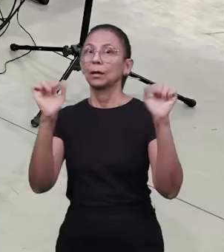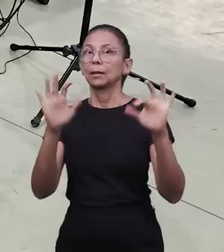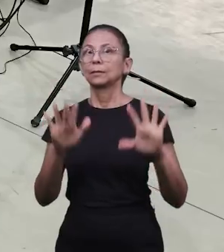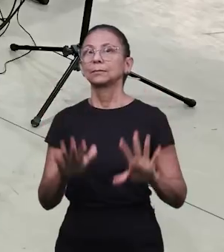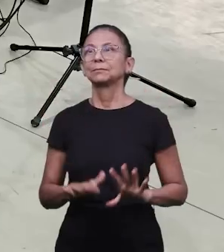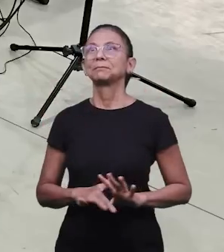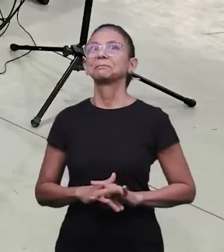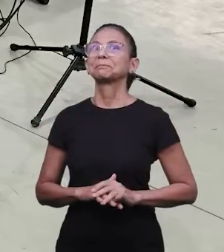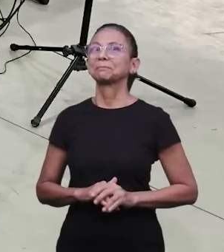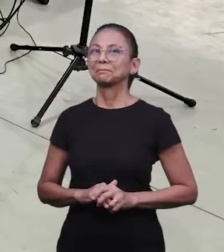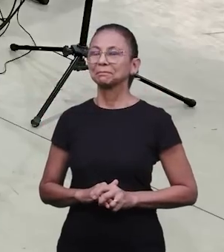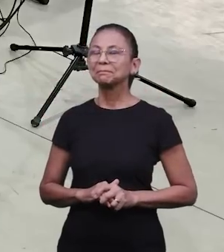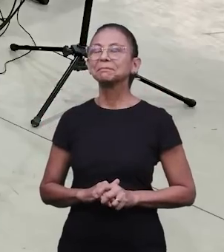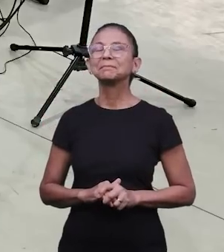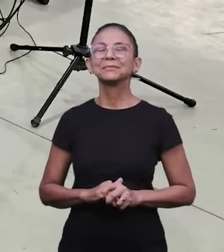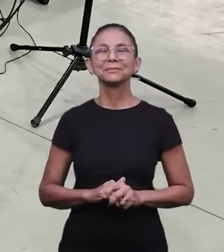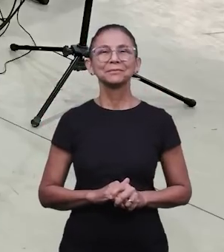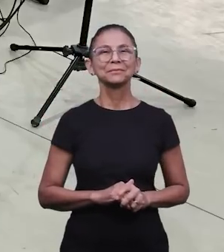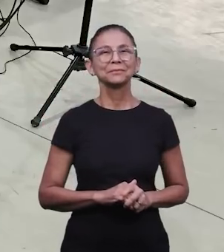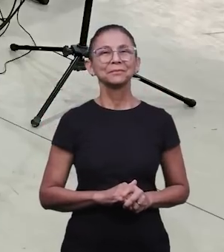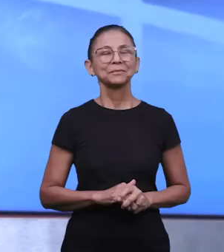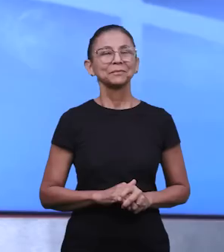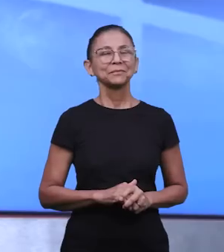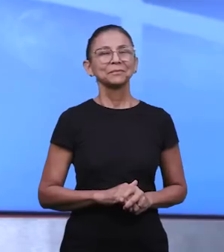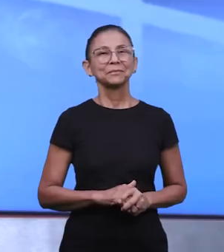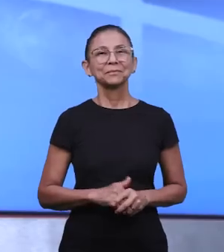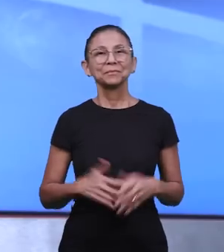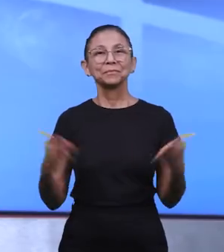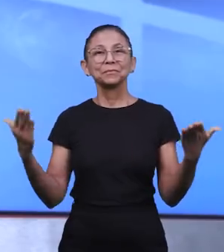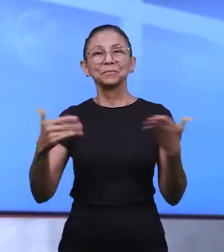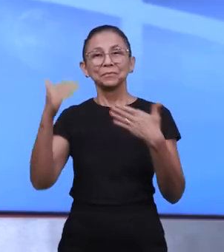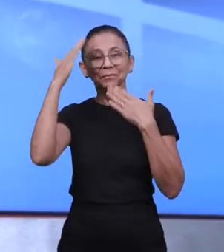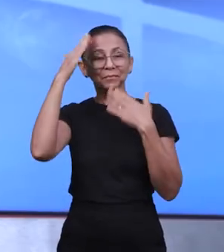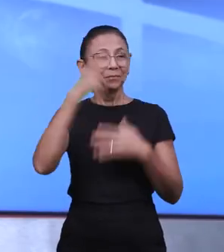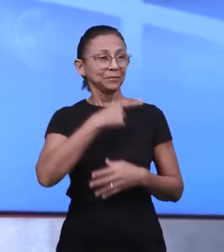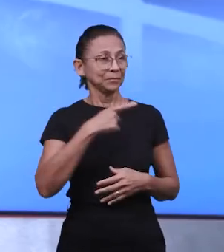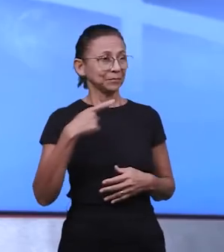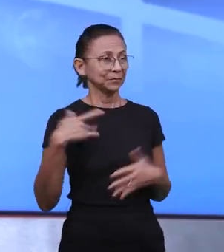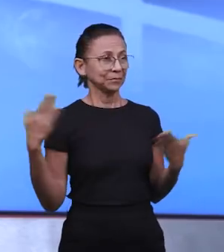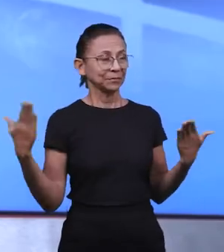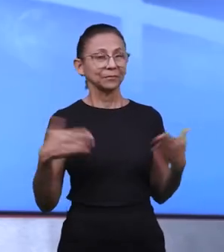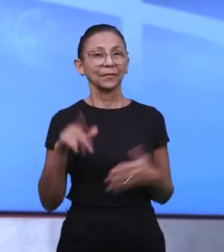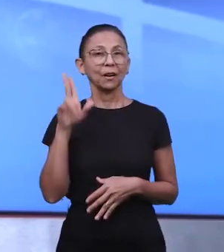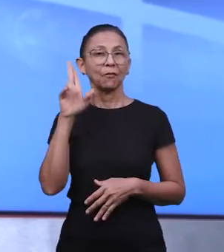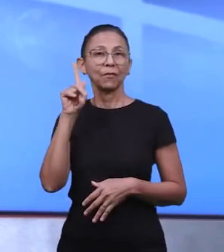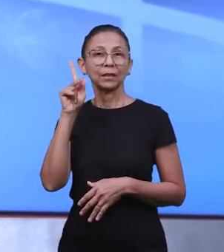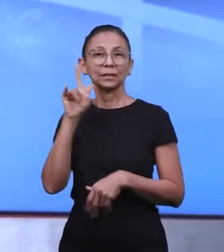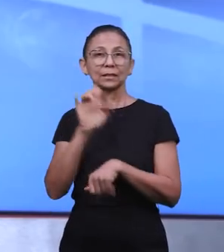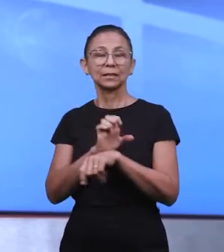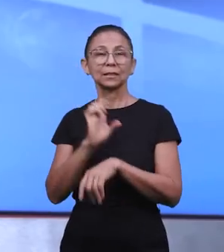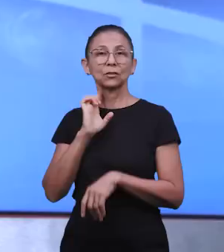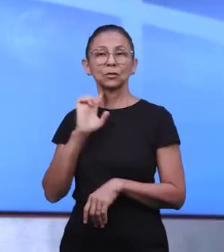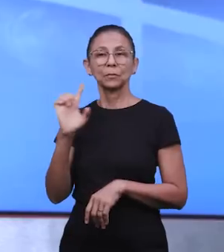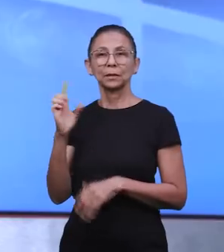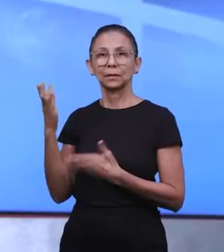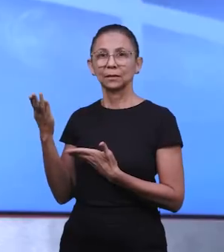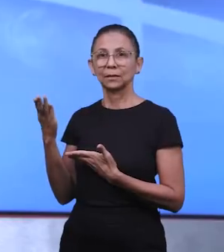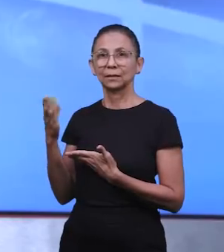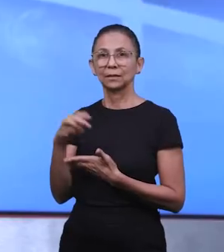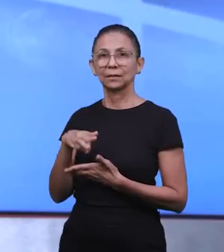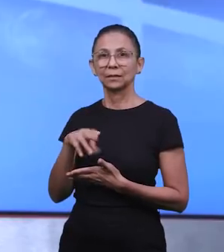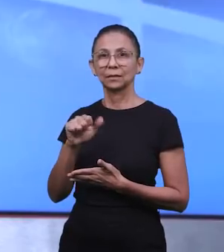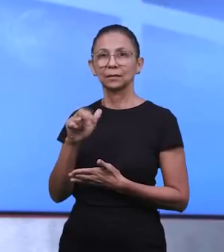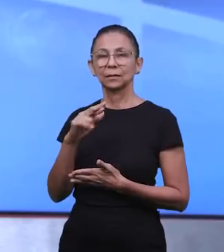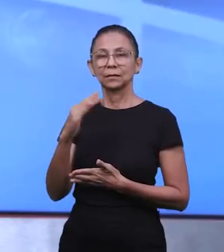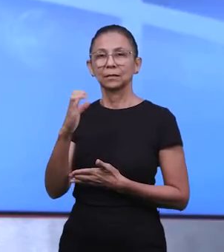jovens. Foi uma grande bênção. Jorge. Obrigado, pastor. E agora vamos para Governador Valadares, Minas Gerais, o nosso irmão